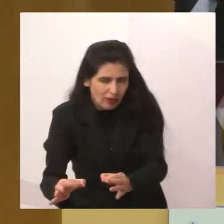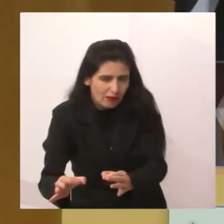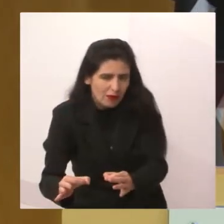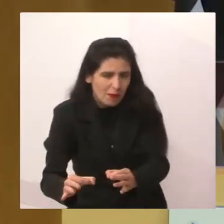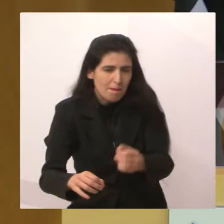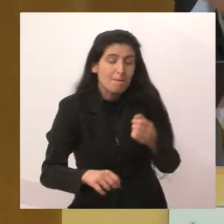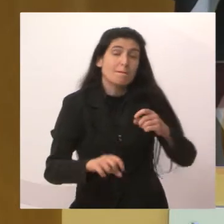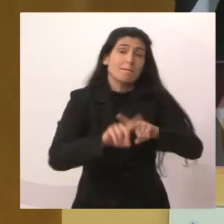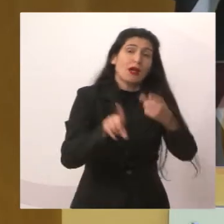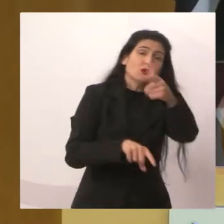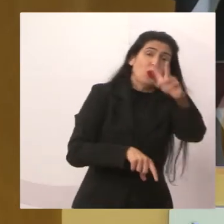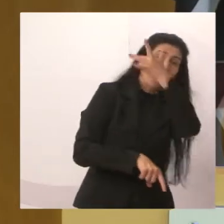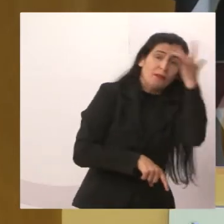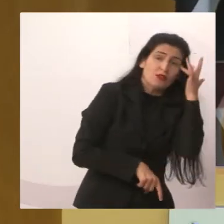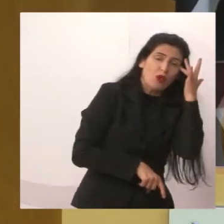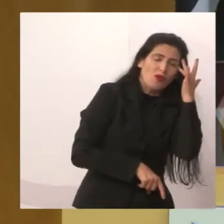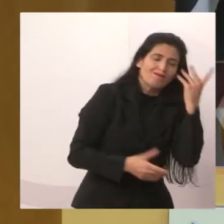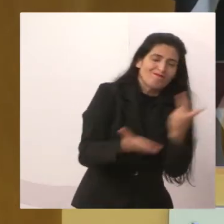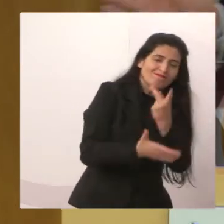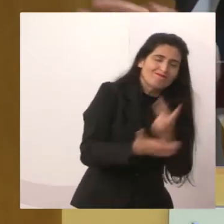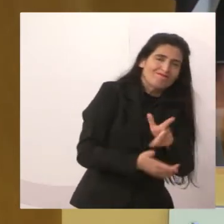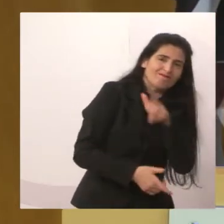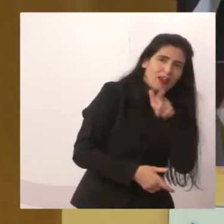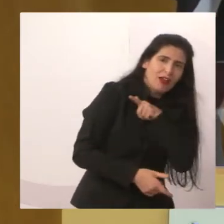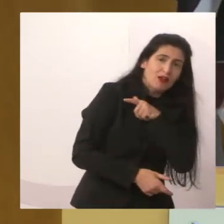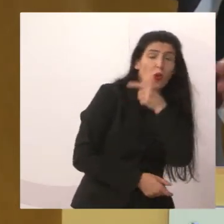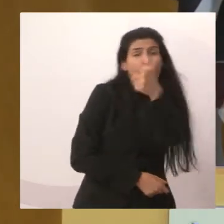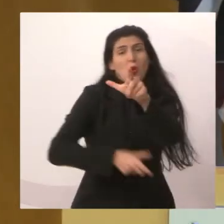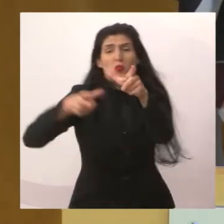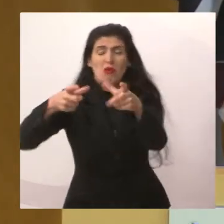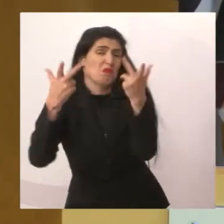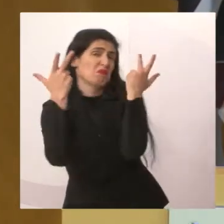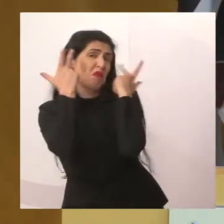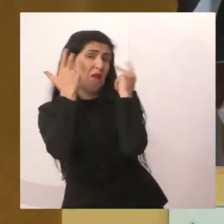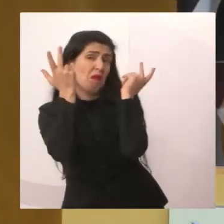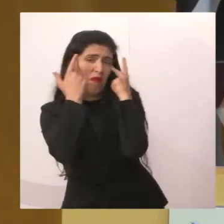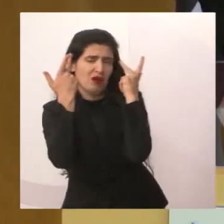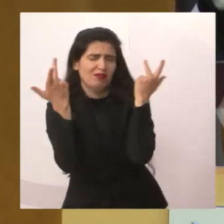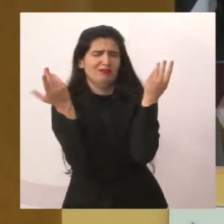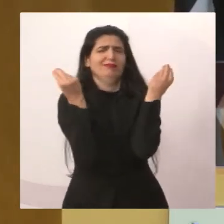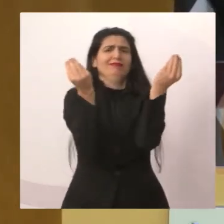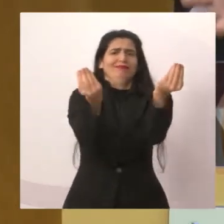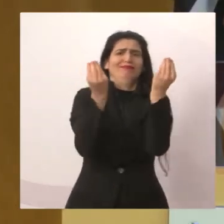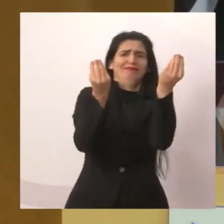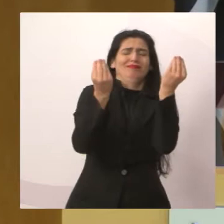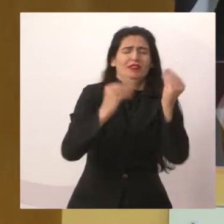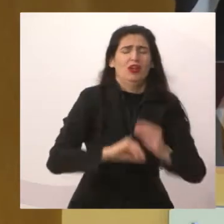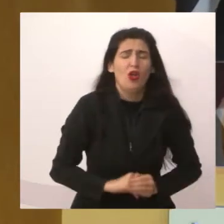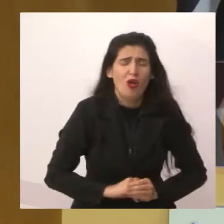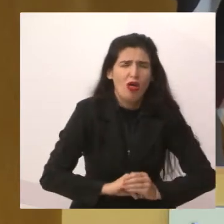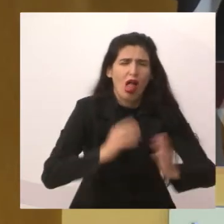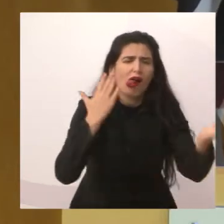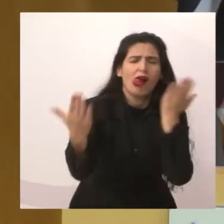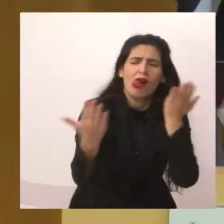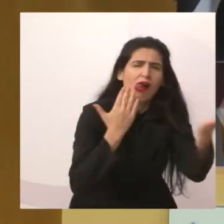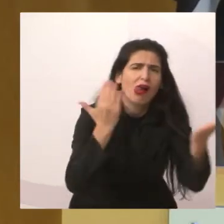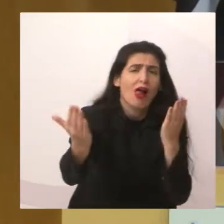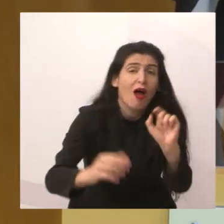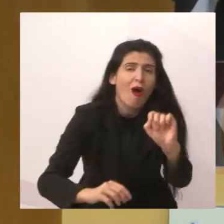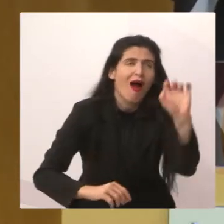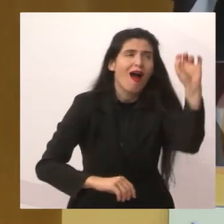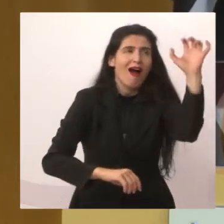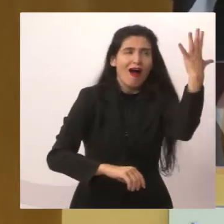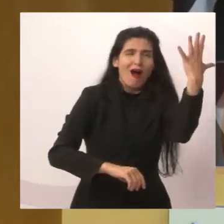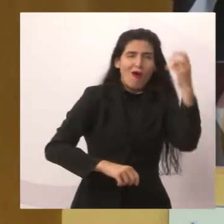e lá tudo é normal. A gente poderia aqui abrir um leque de coisas que eu poderia comparar o que acontece na nossa Câmara, o